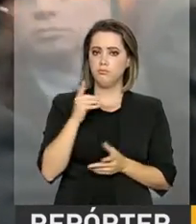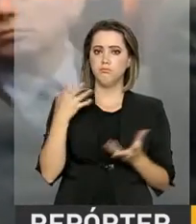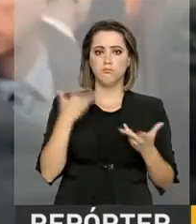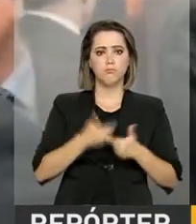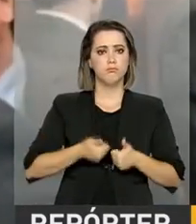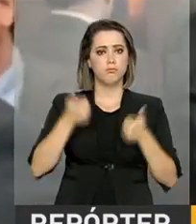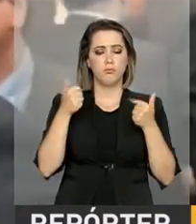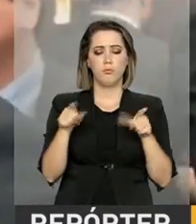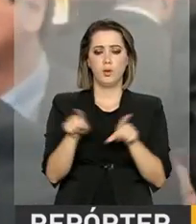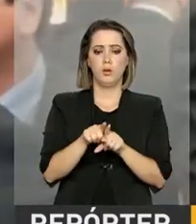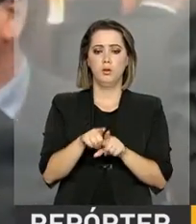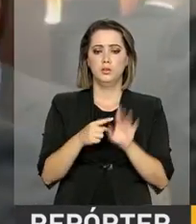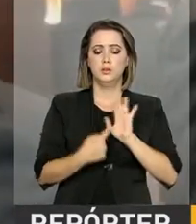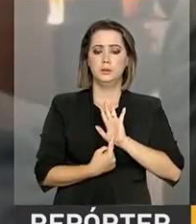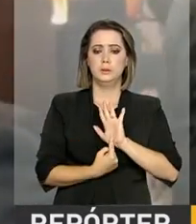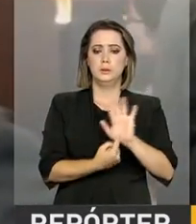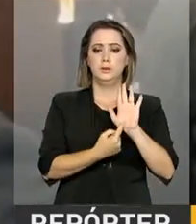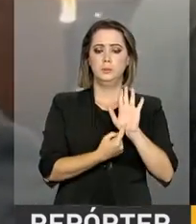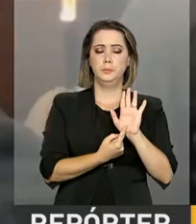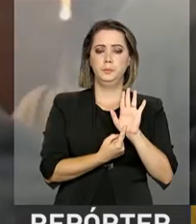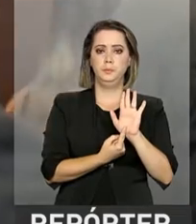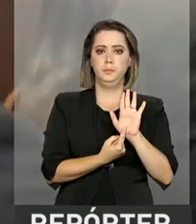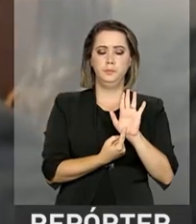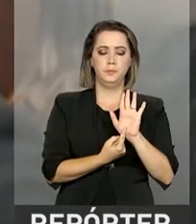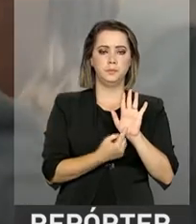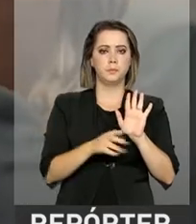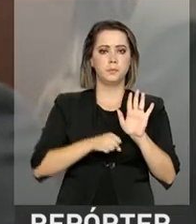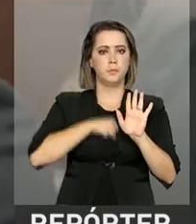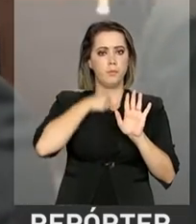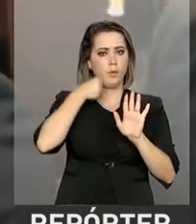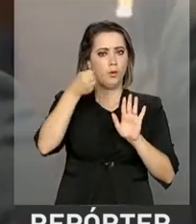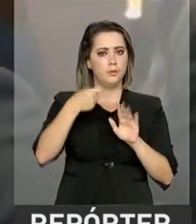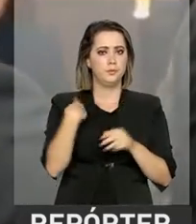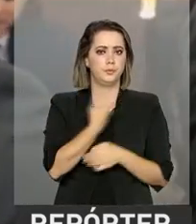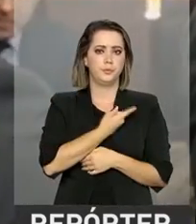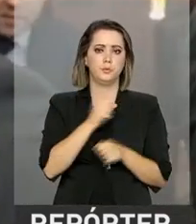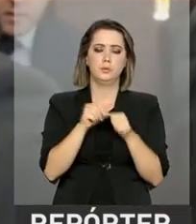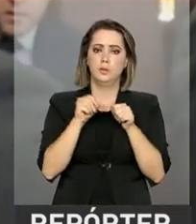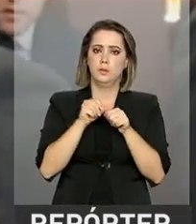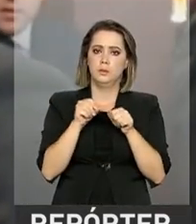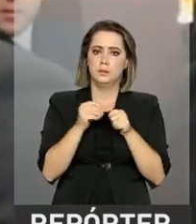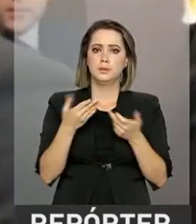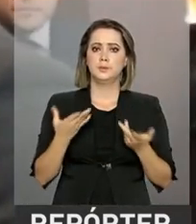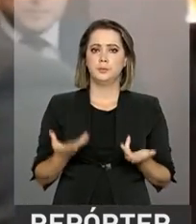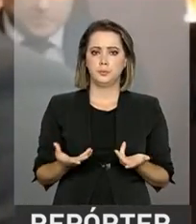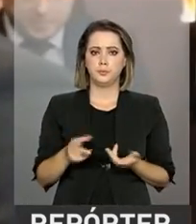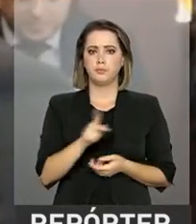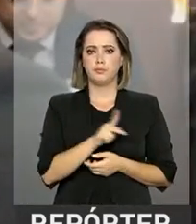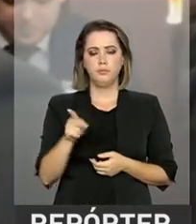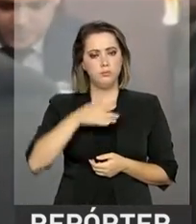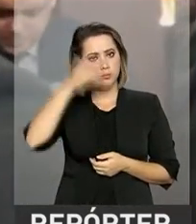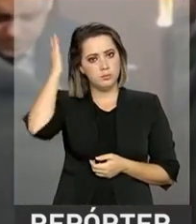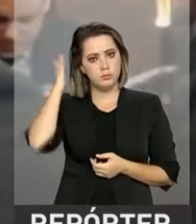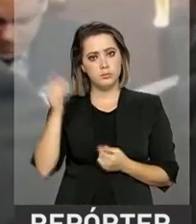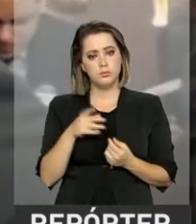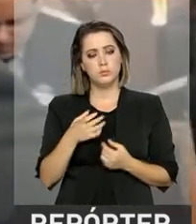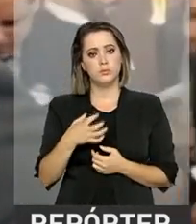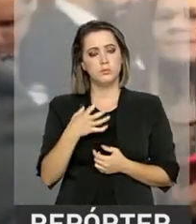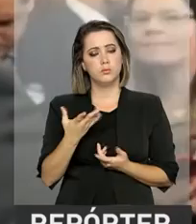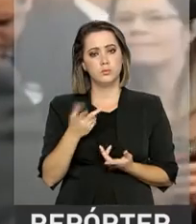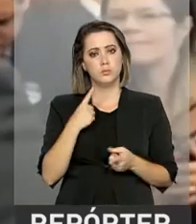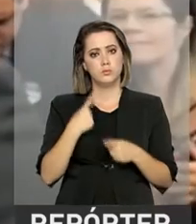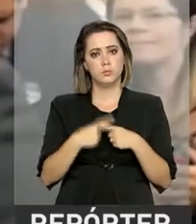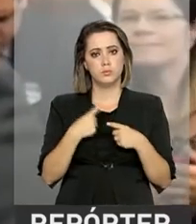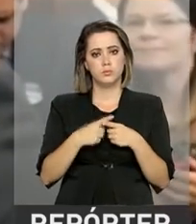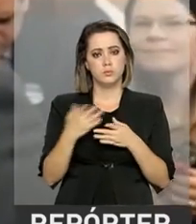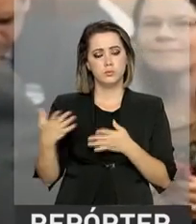uma demonstração de que o esforço que estamos fazendo, que o governo Presidente Temer faz, no sentido de